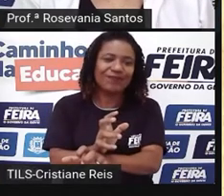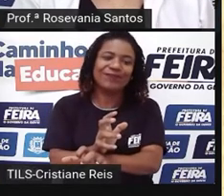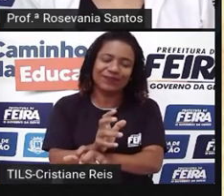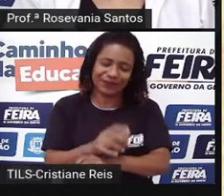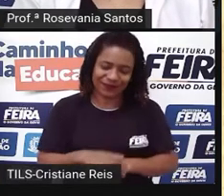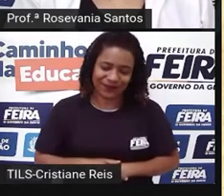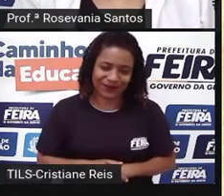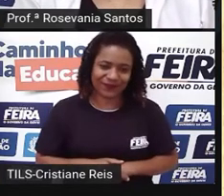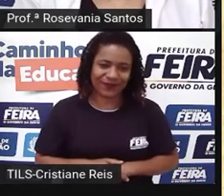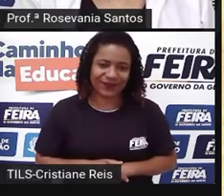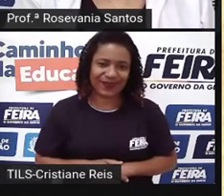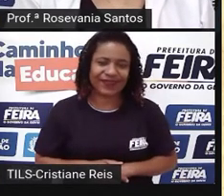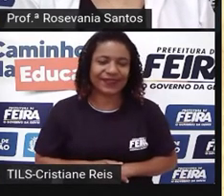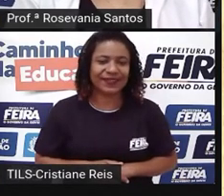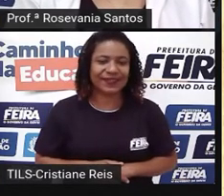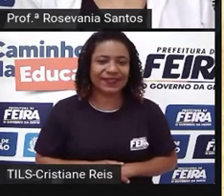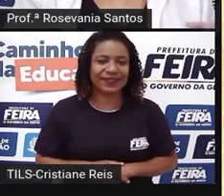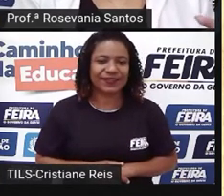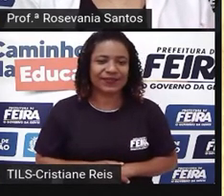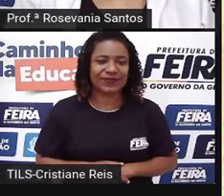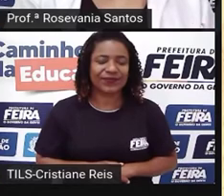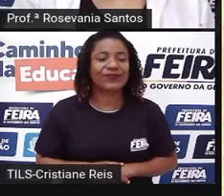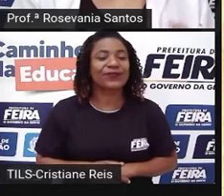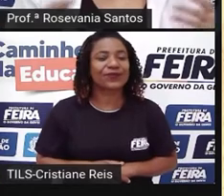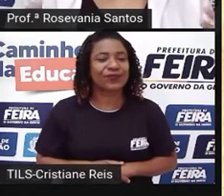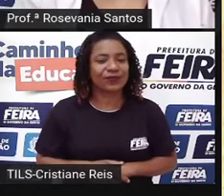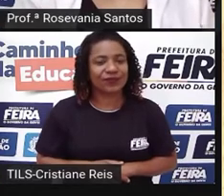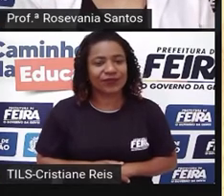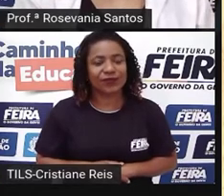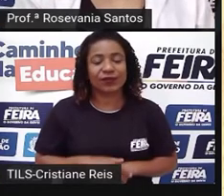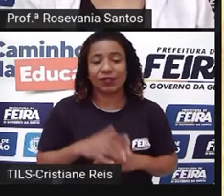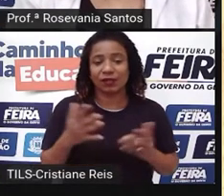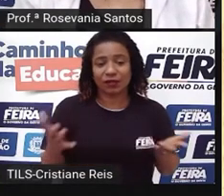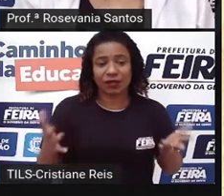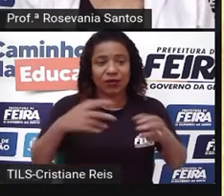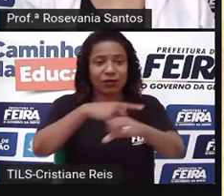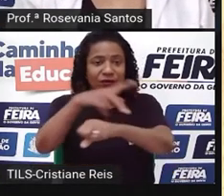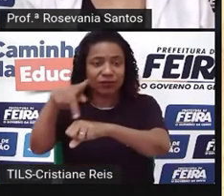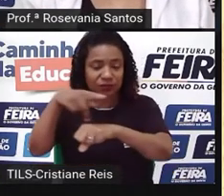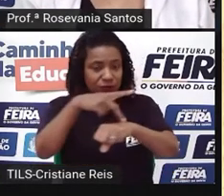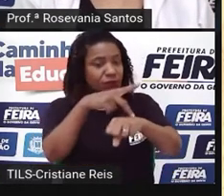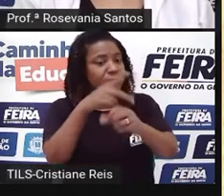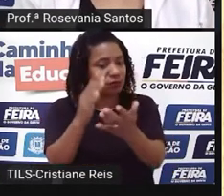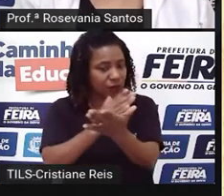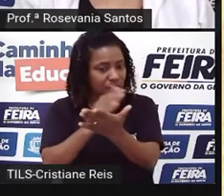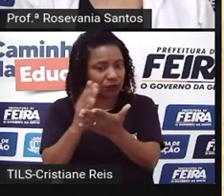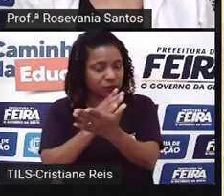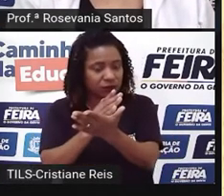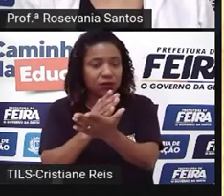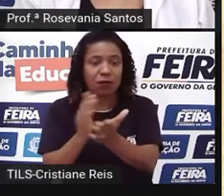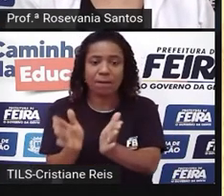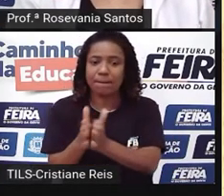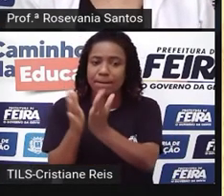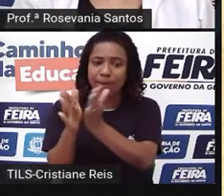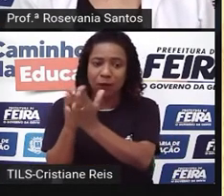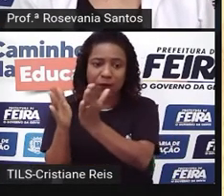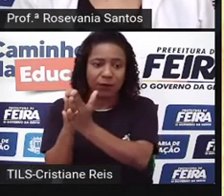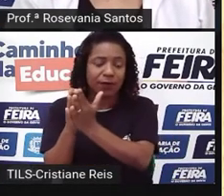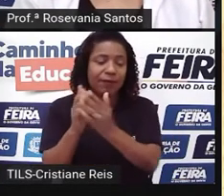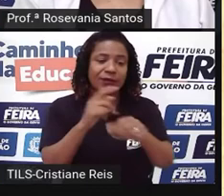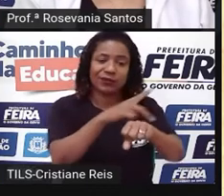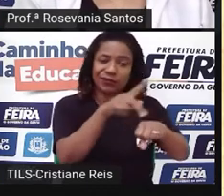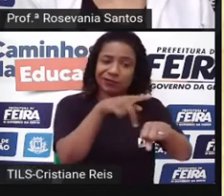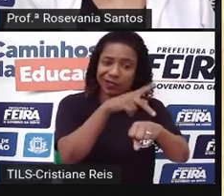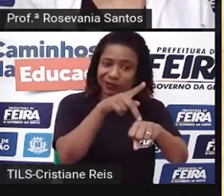africano. Então, aí a gente vem, é claro que nem todos os países são pobres, que a gente tem a África do Sul, né, que